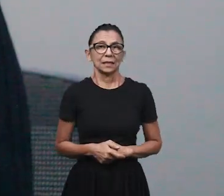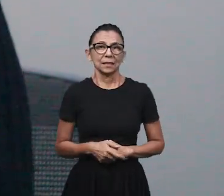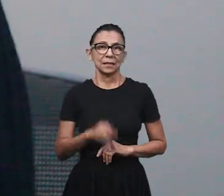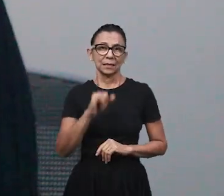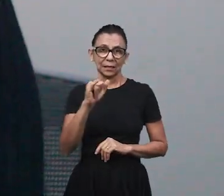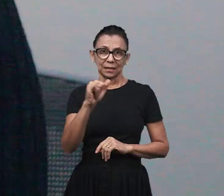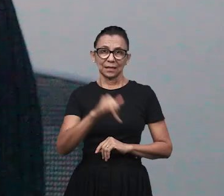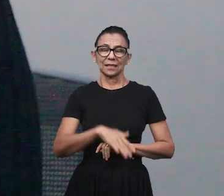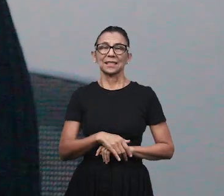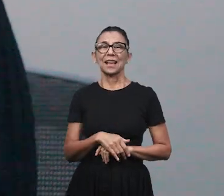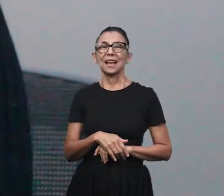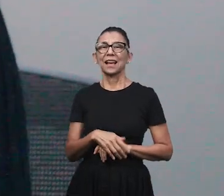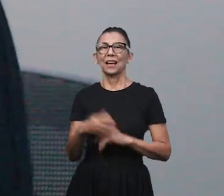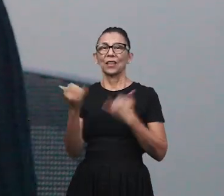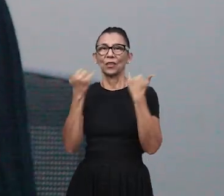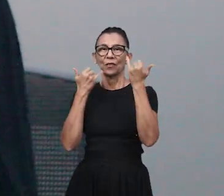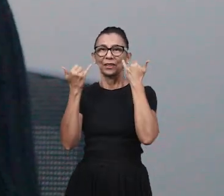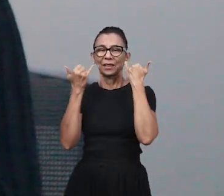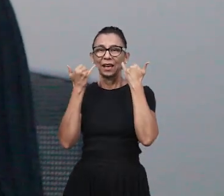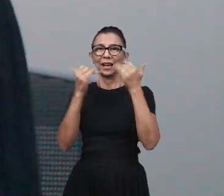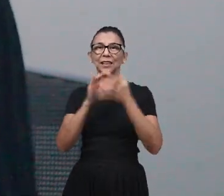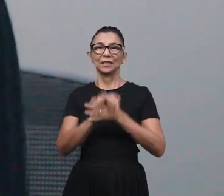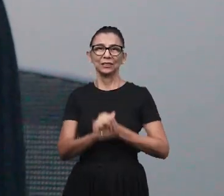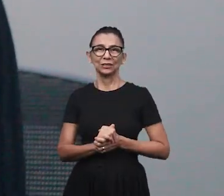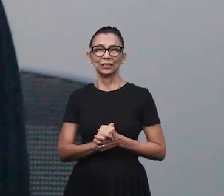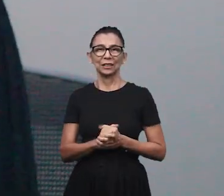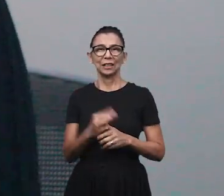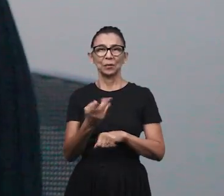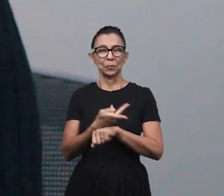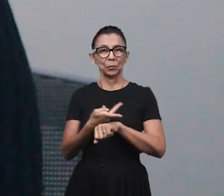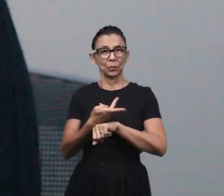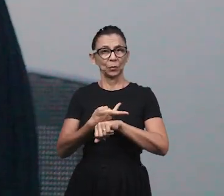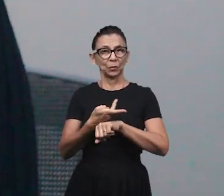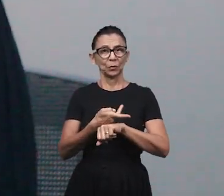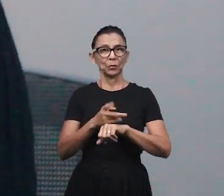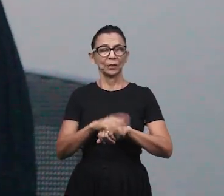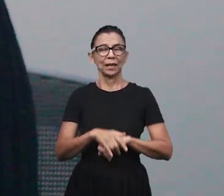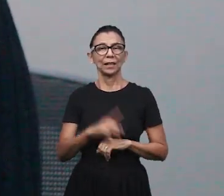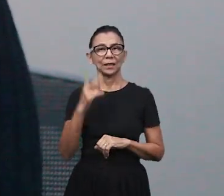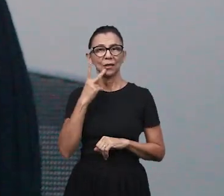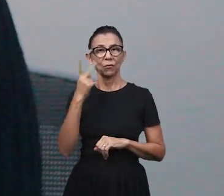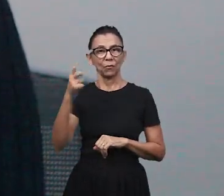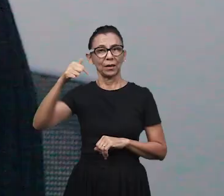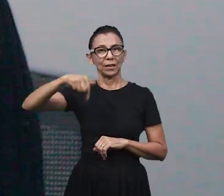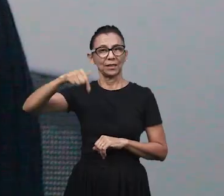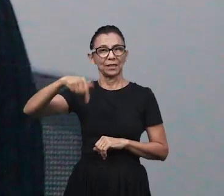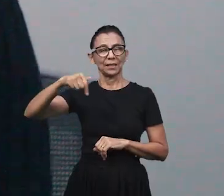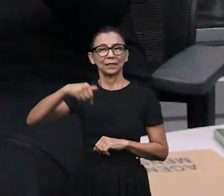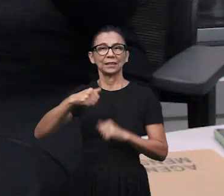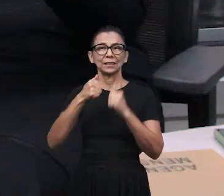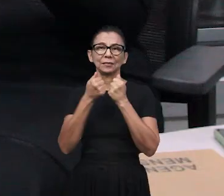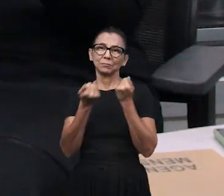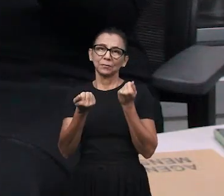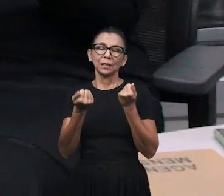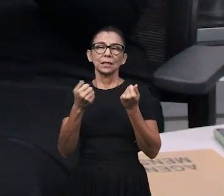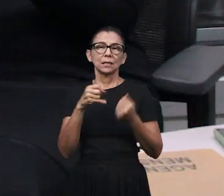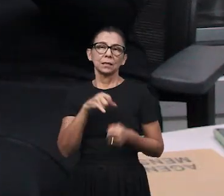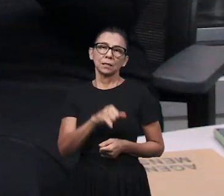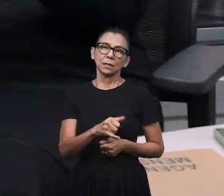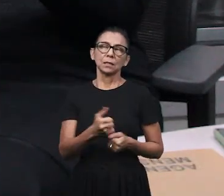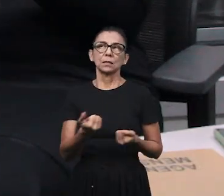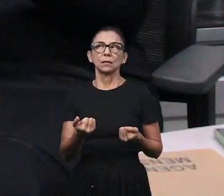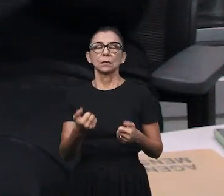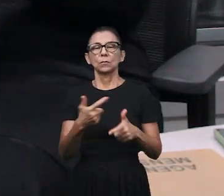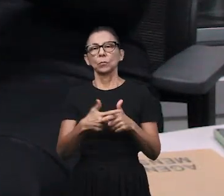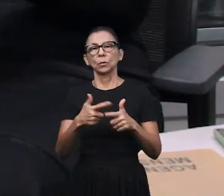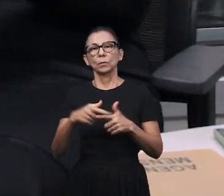irmãos quiserem contar, pode procurar @AndreaTalma e mandar via direct, que na próxima a gente conta aqui, que seja a nível